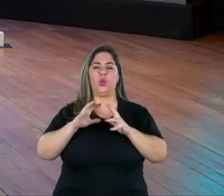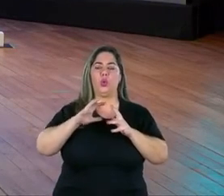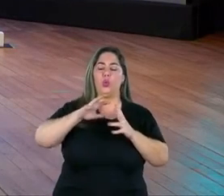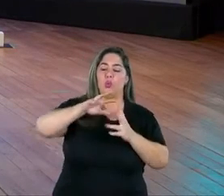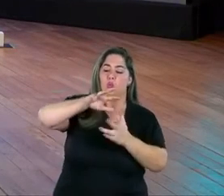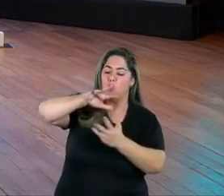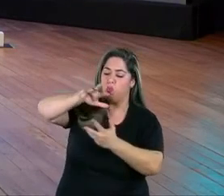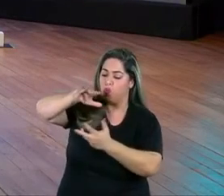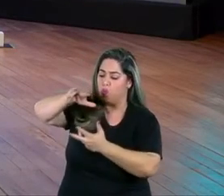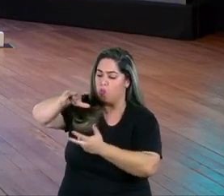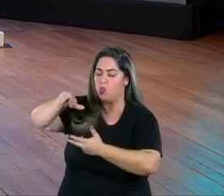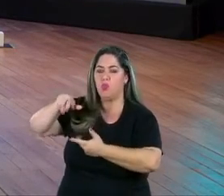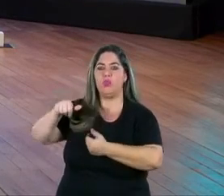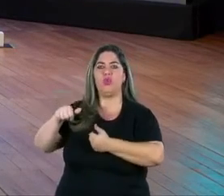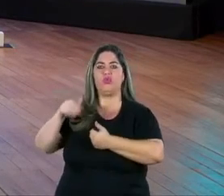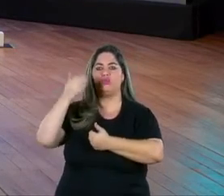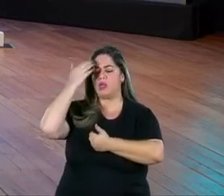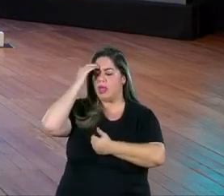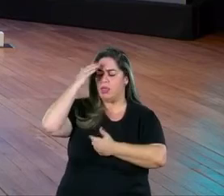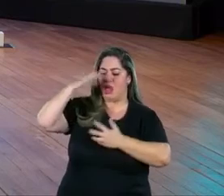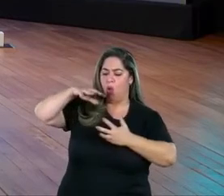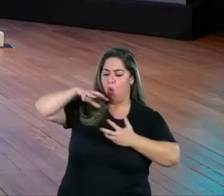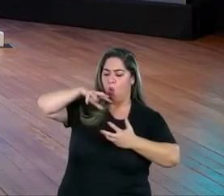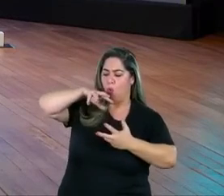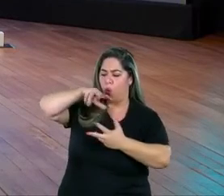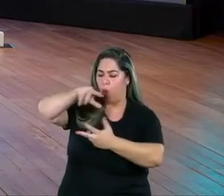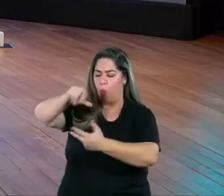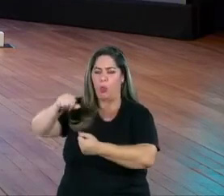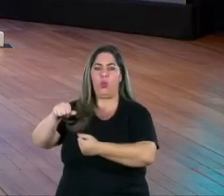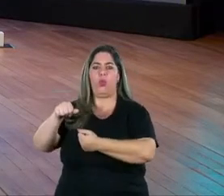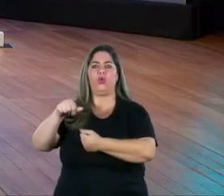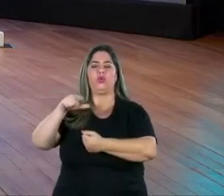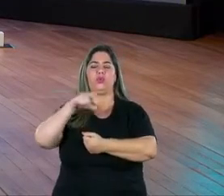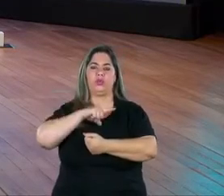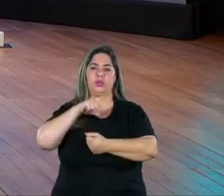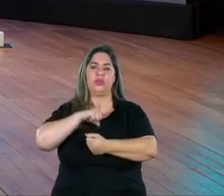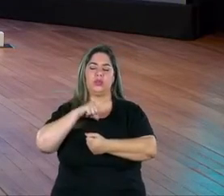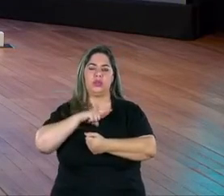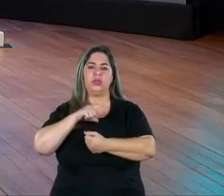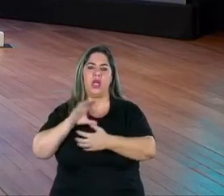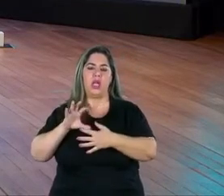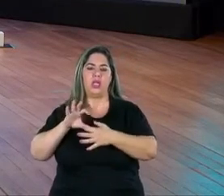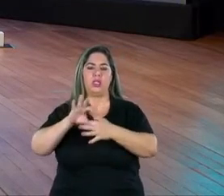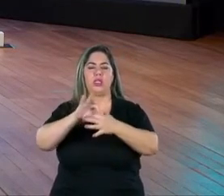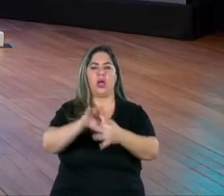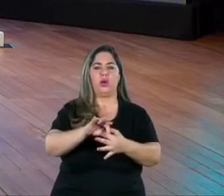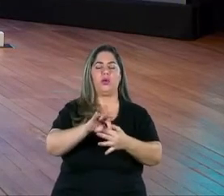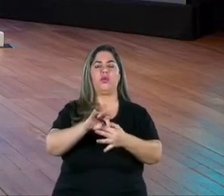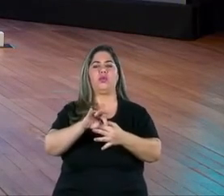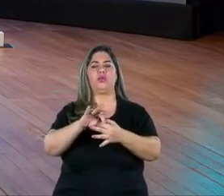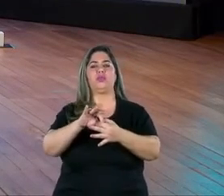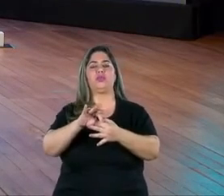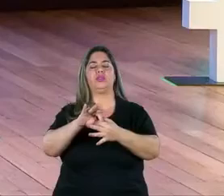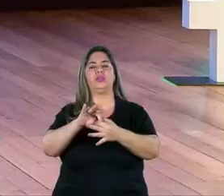sistêmica como eixo norteador da auto-organização cibernética e da teoria da informação.